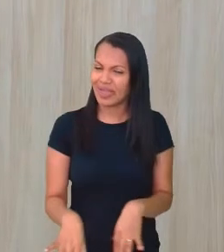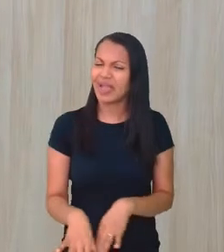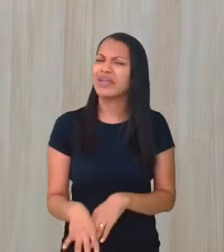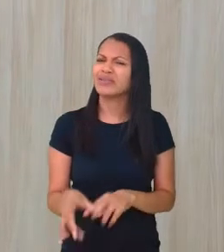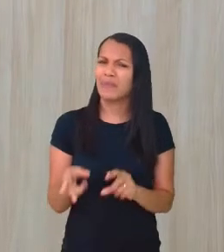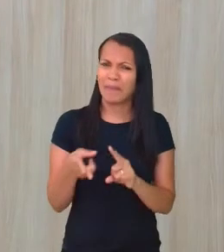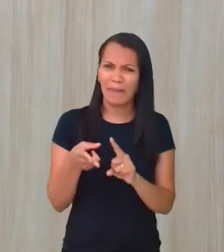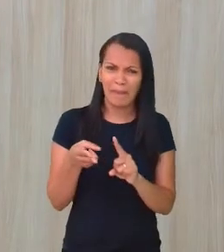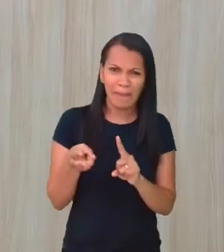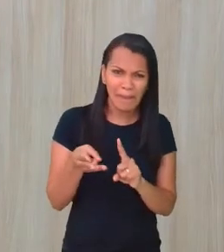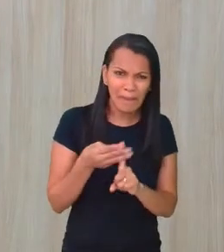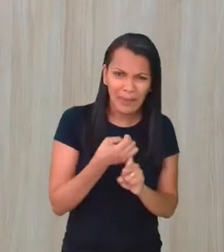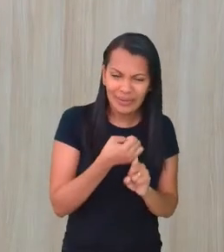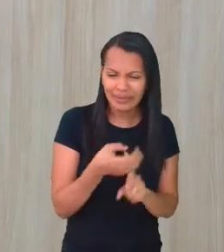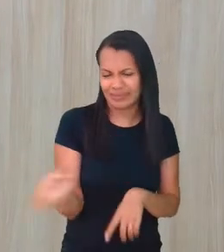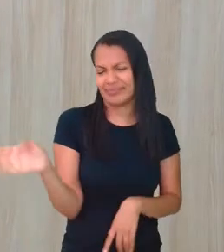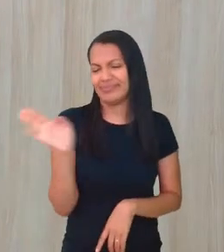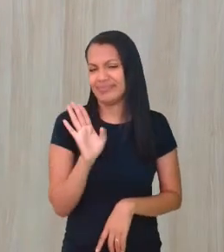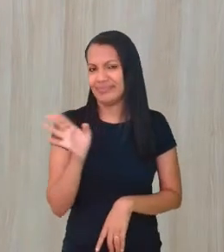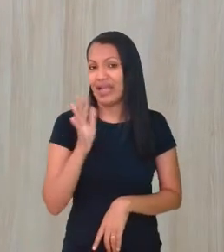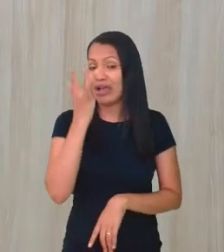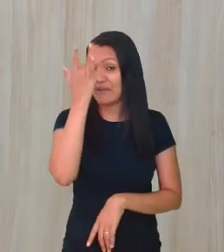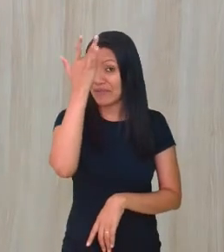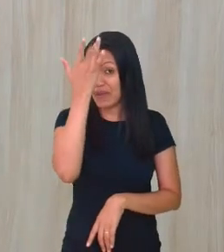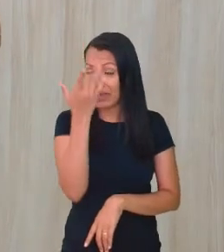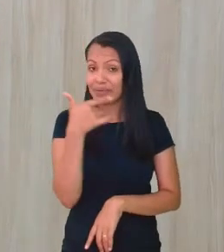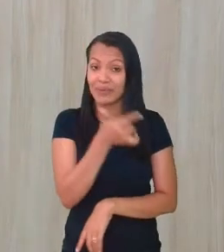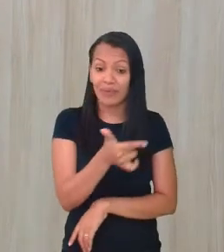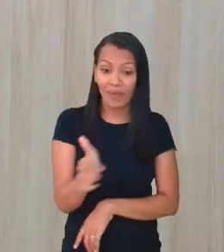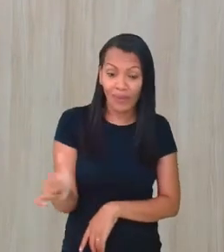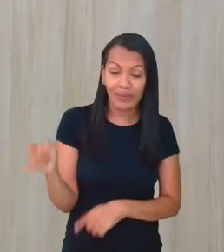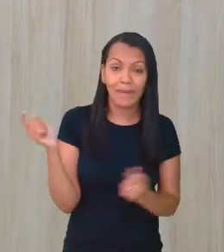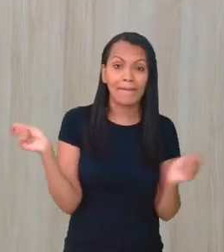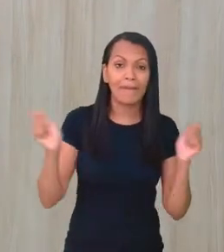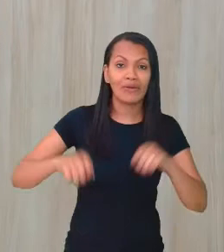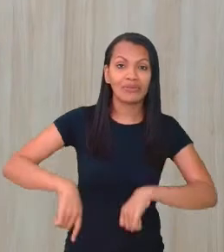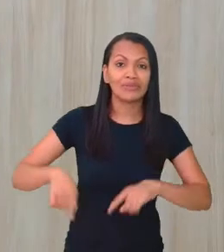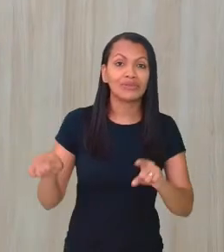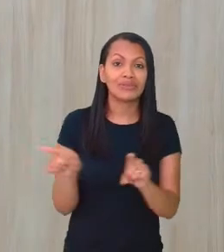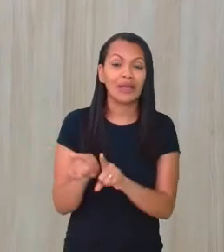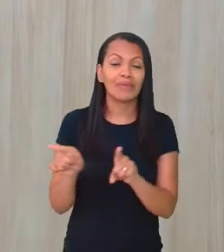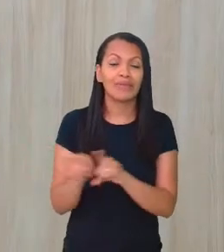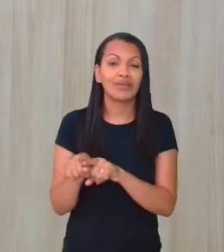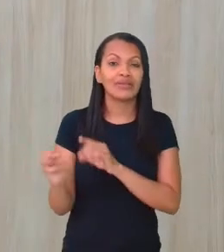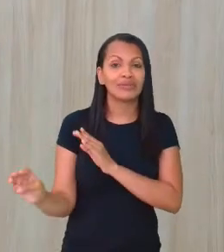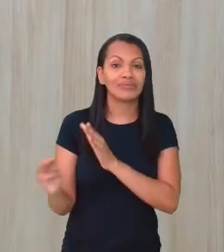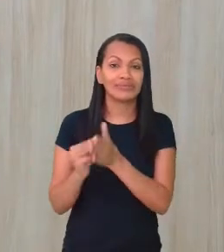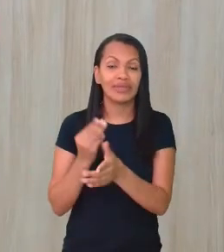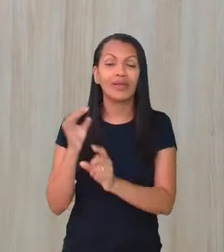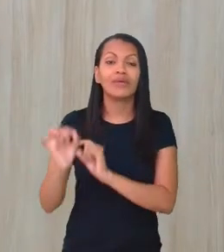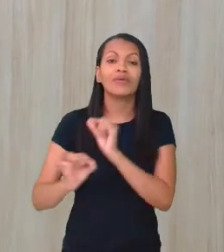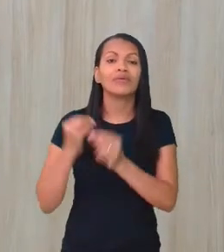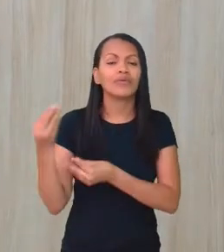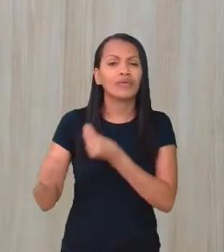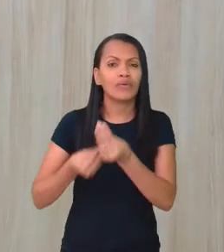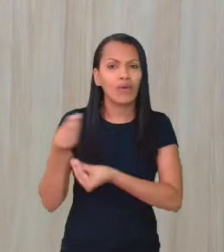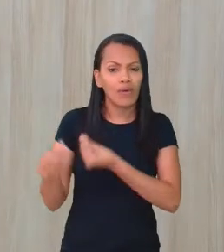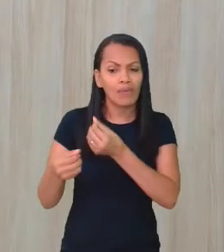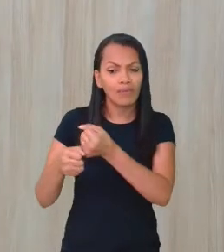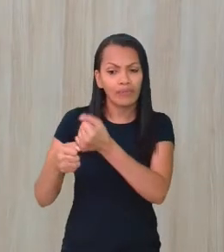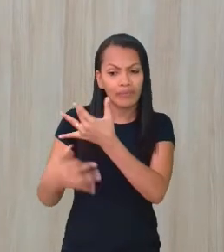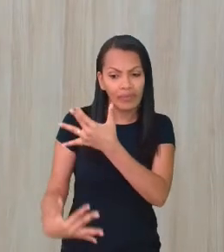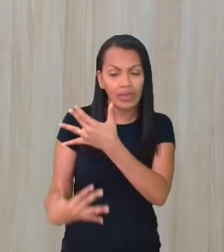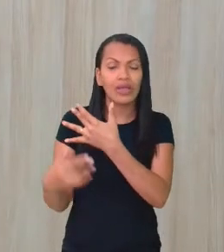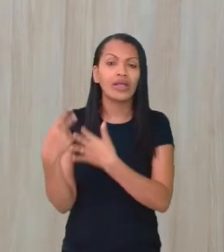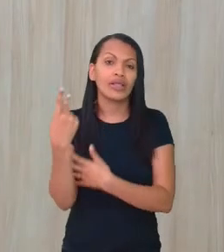não. Outra forma de deixar o seu comentário é lá no YouTube. Também está organizado pela playlist da sua série. Então